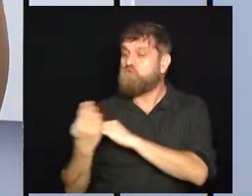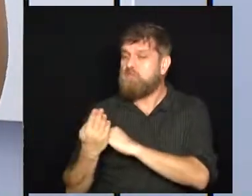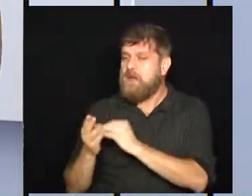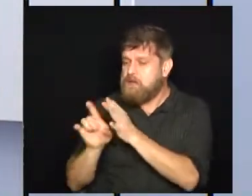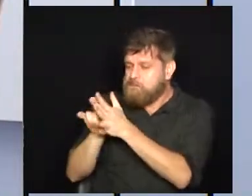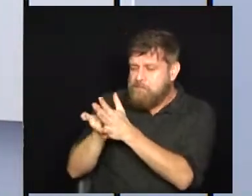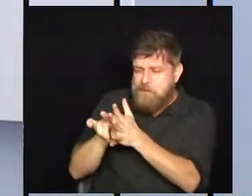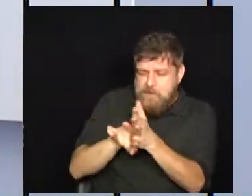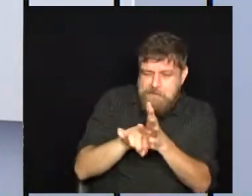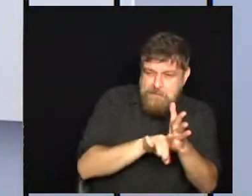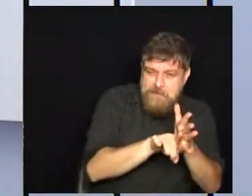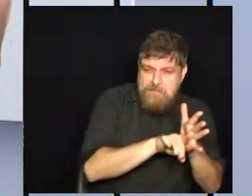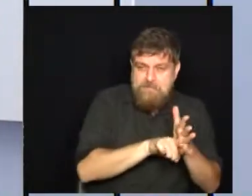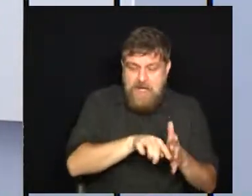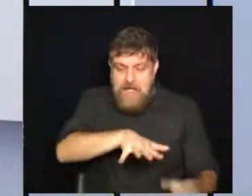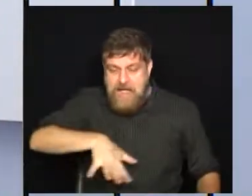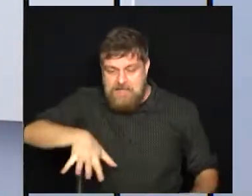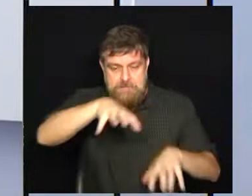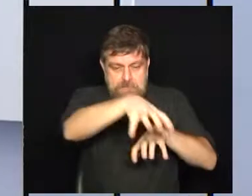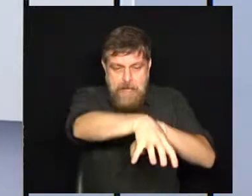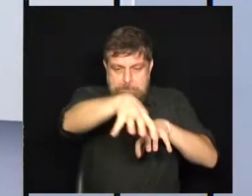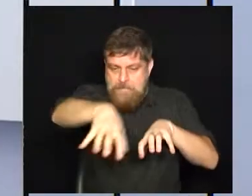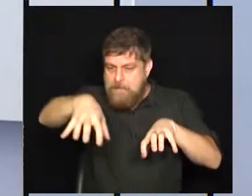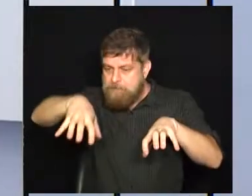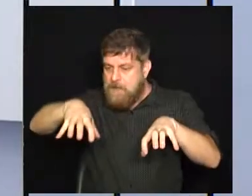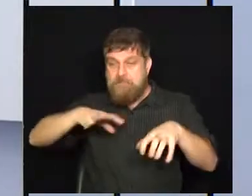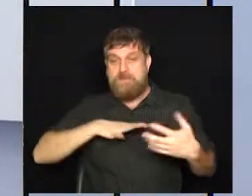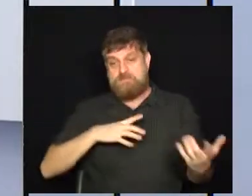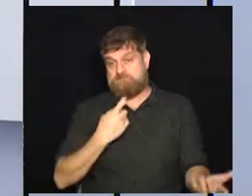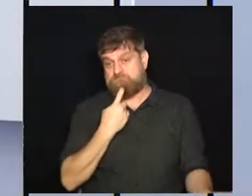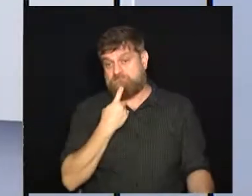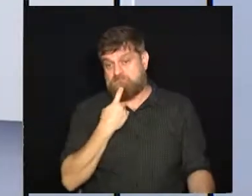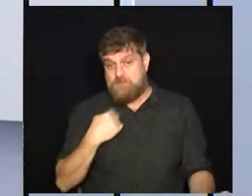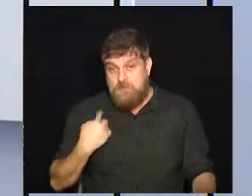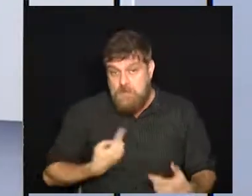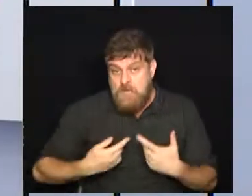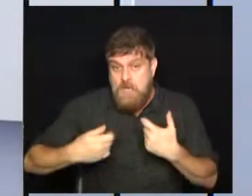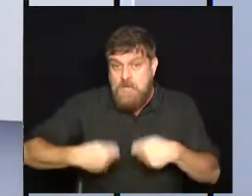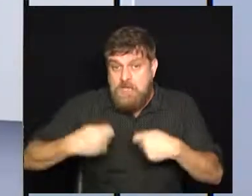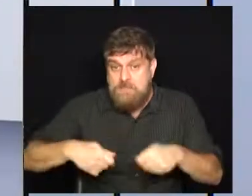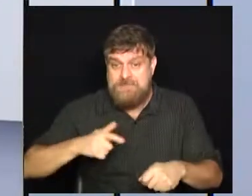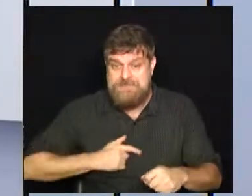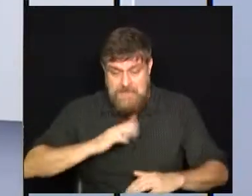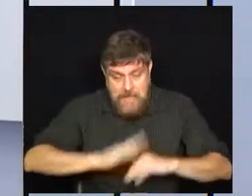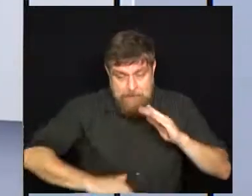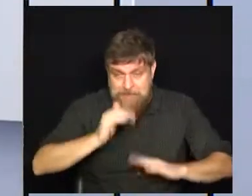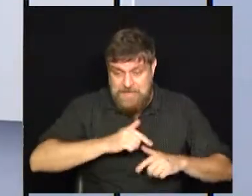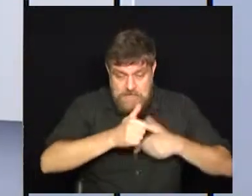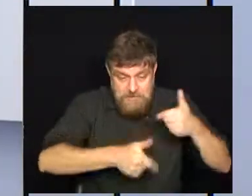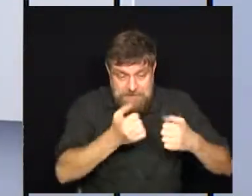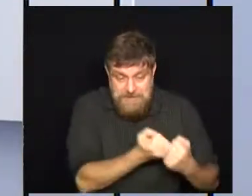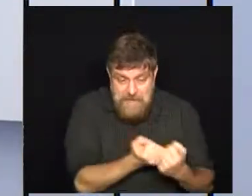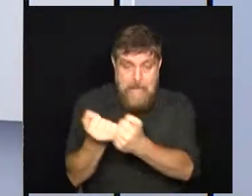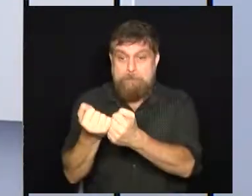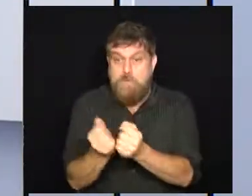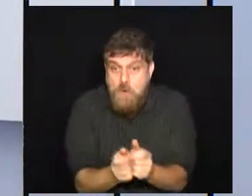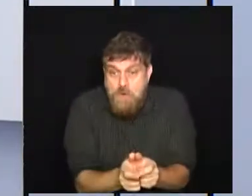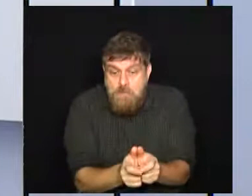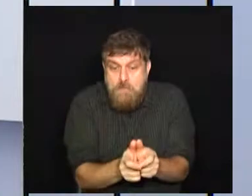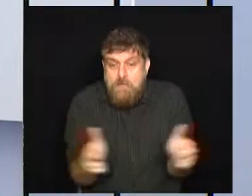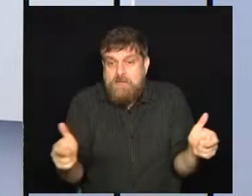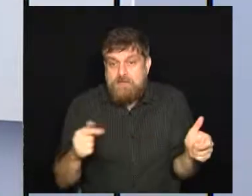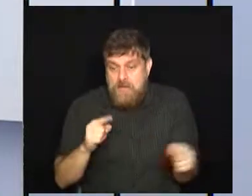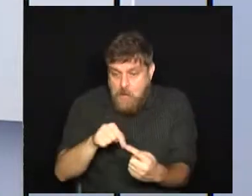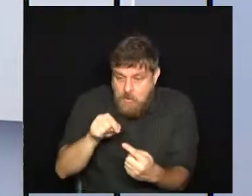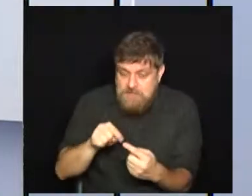né, nas várias regiões da cidade. Então, a gente precisa ampliar esse serviço de apoio para